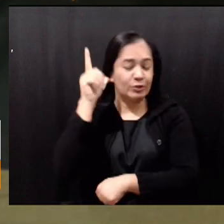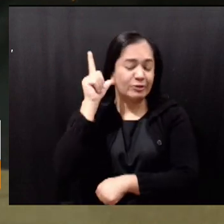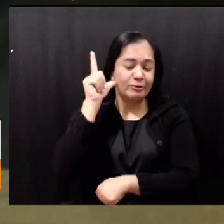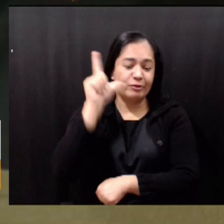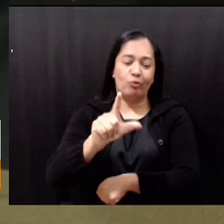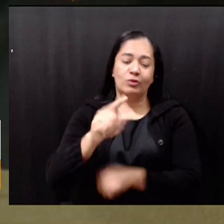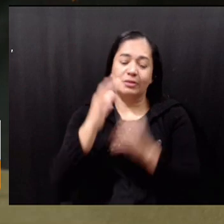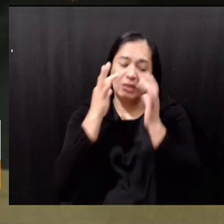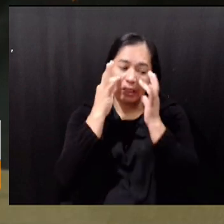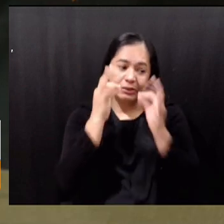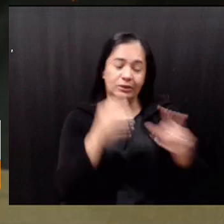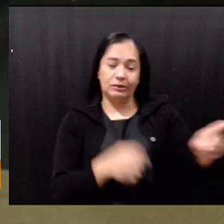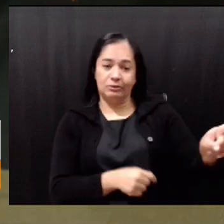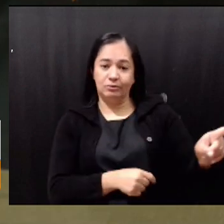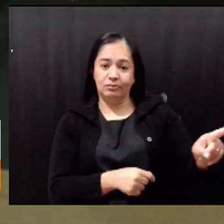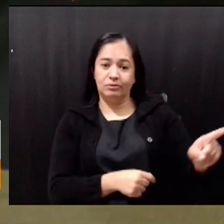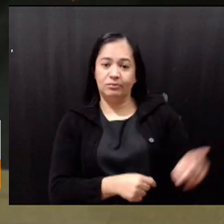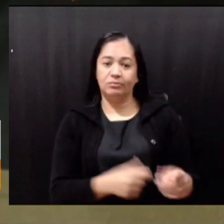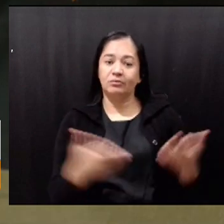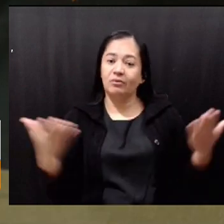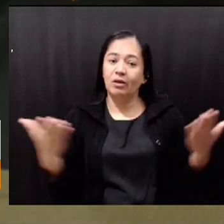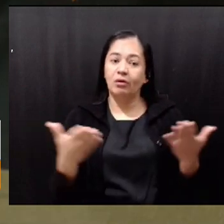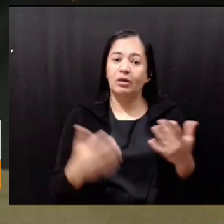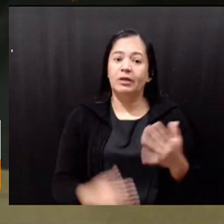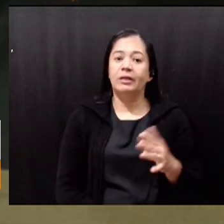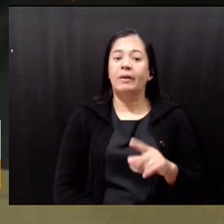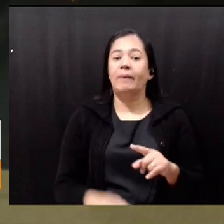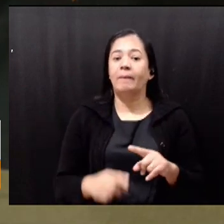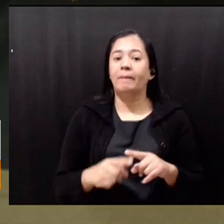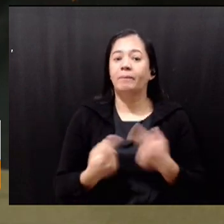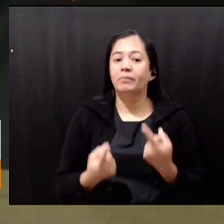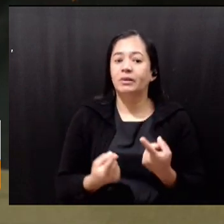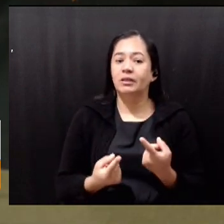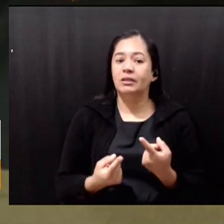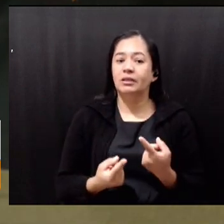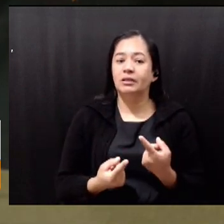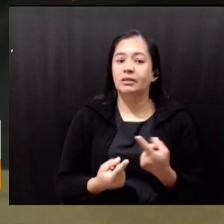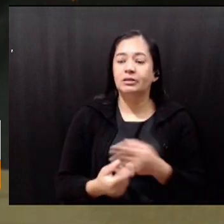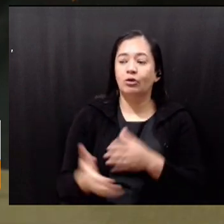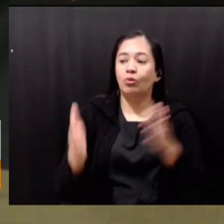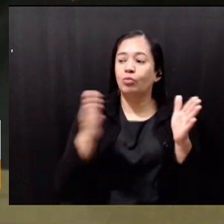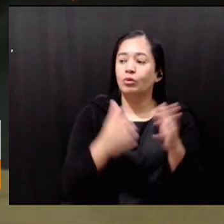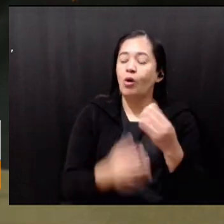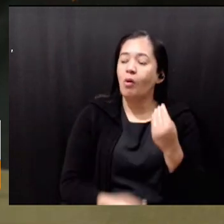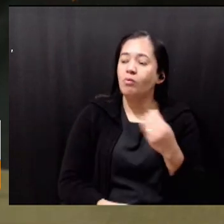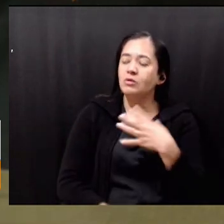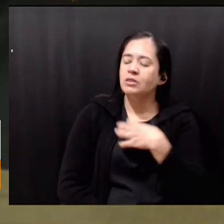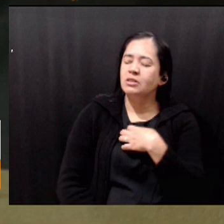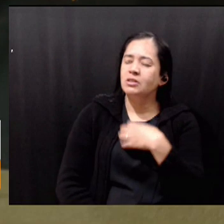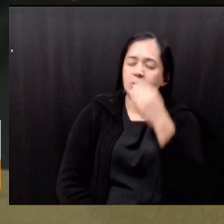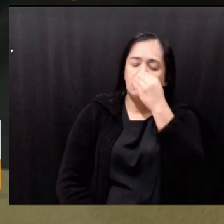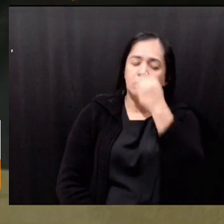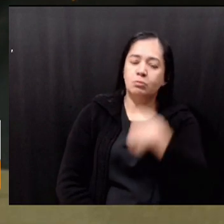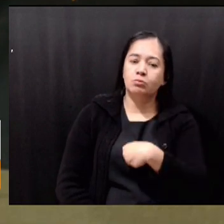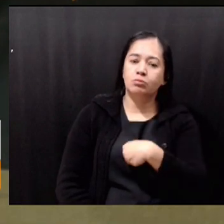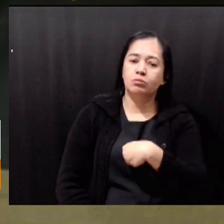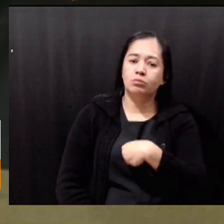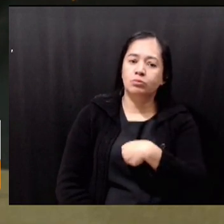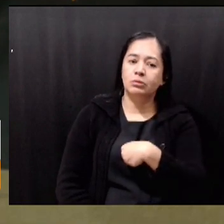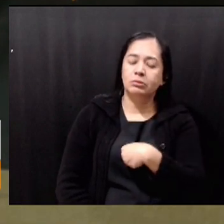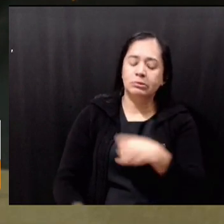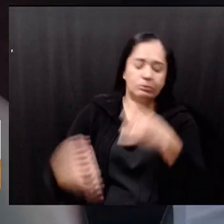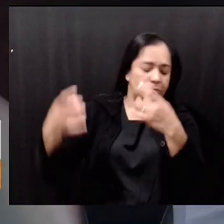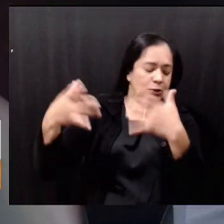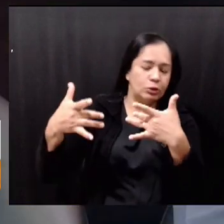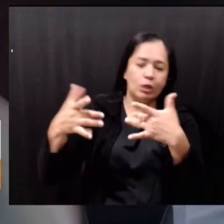amizade. Agora, com você, o outro lado. Quem está se sentindo assim, de lado, abandonado, o que que faz? Por